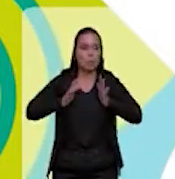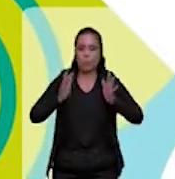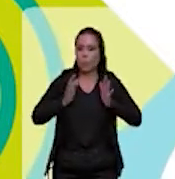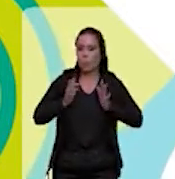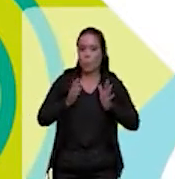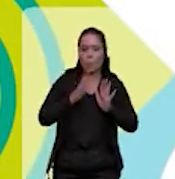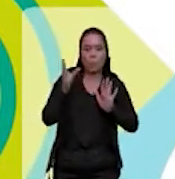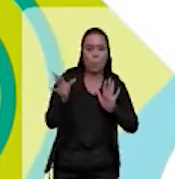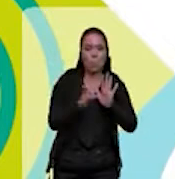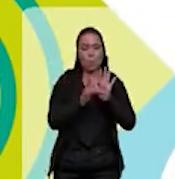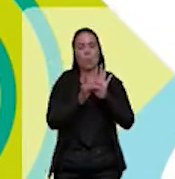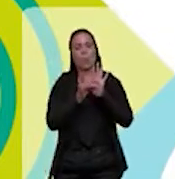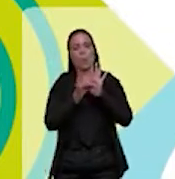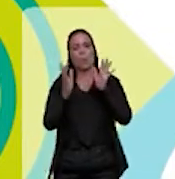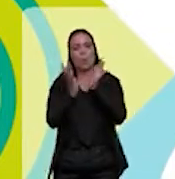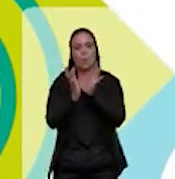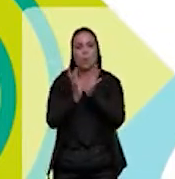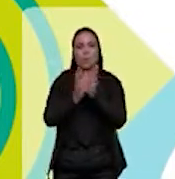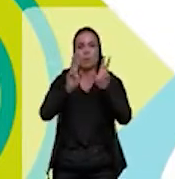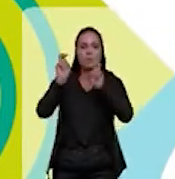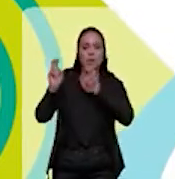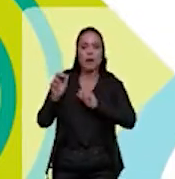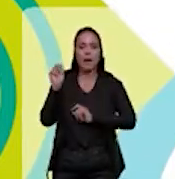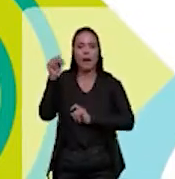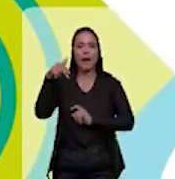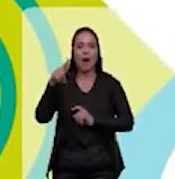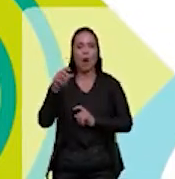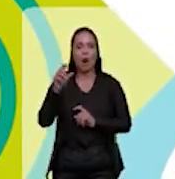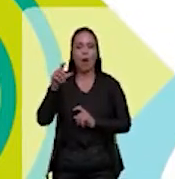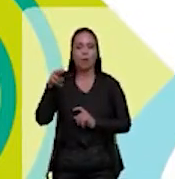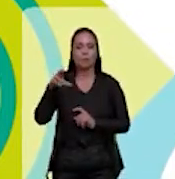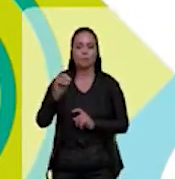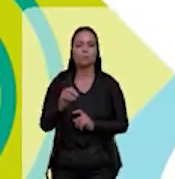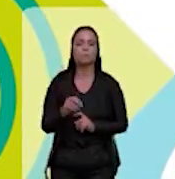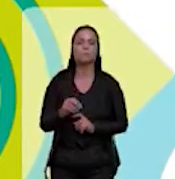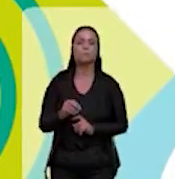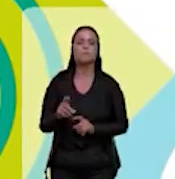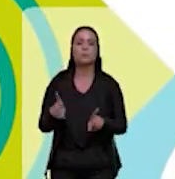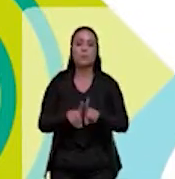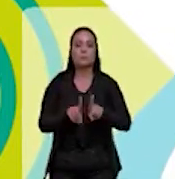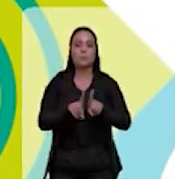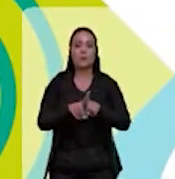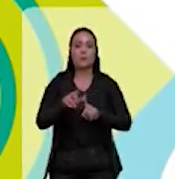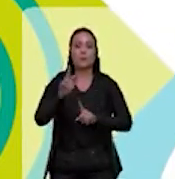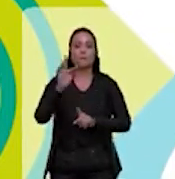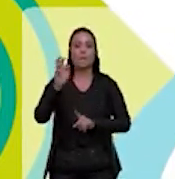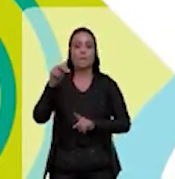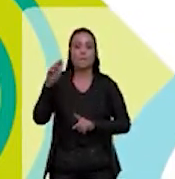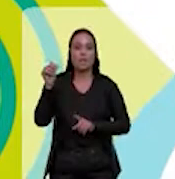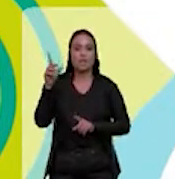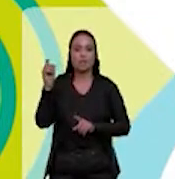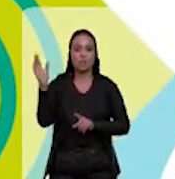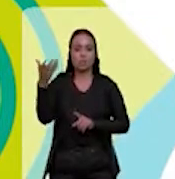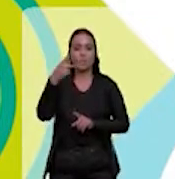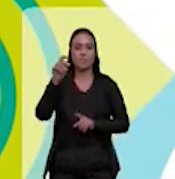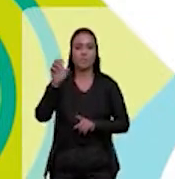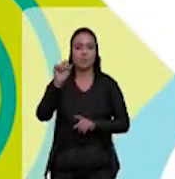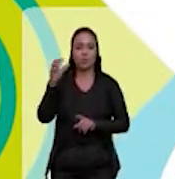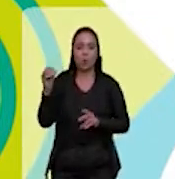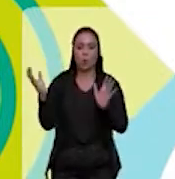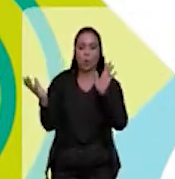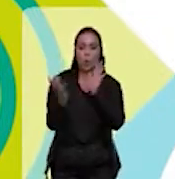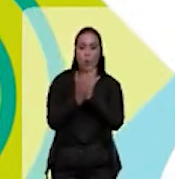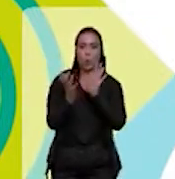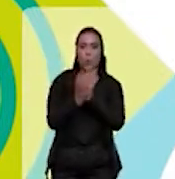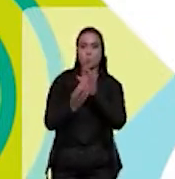luxuoso apêndice que reúne títulos do angolano onde Jack e do português Fernando Pessoa no que respeita ao conjunto